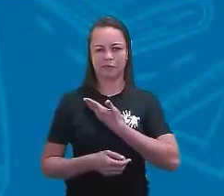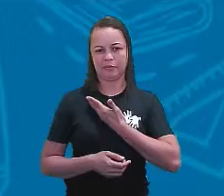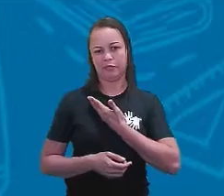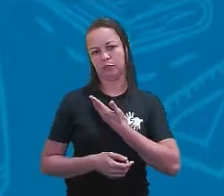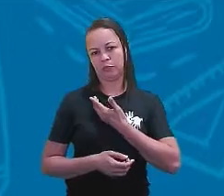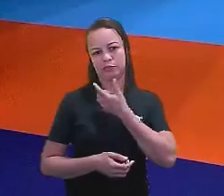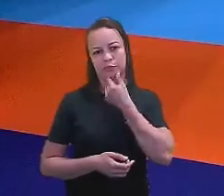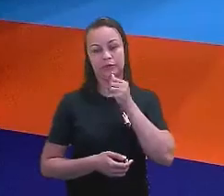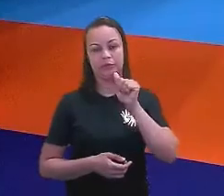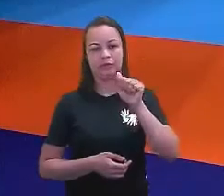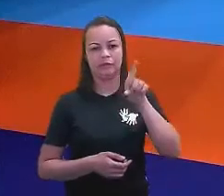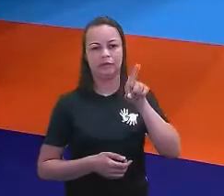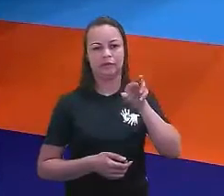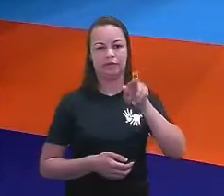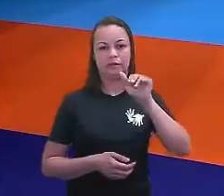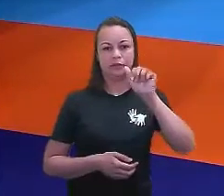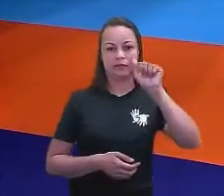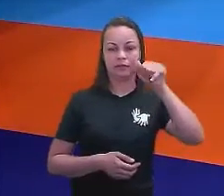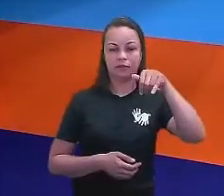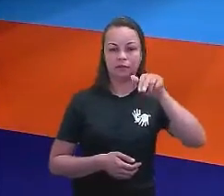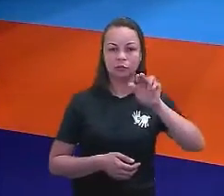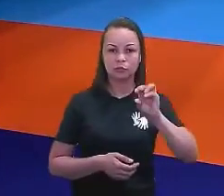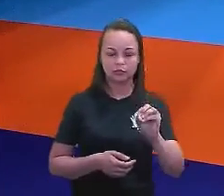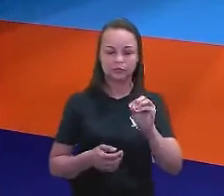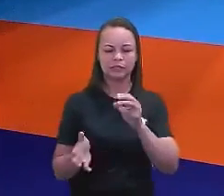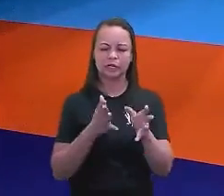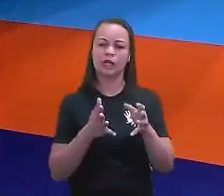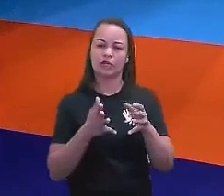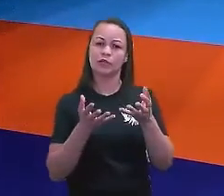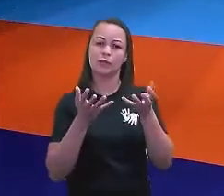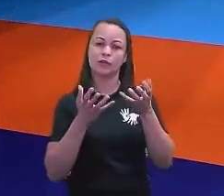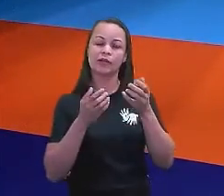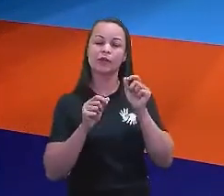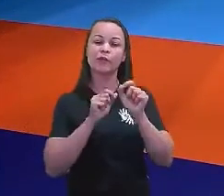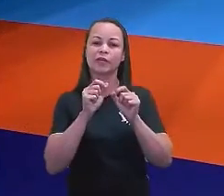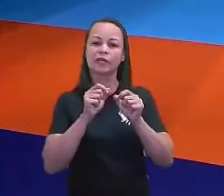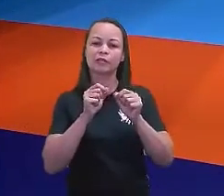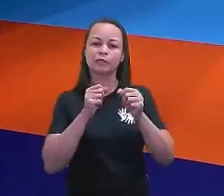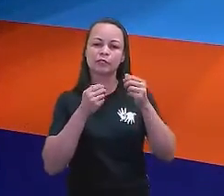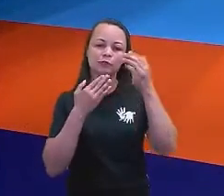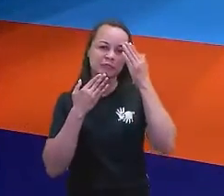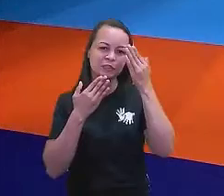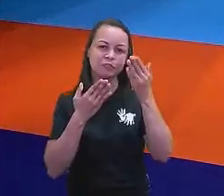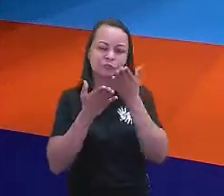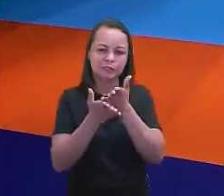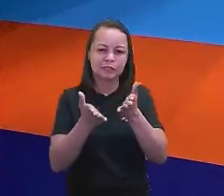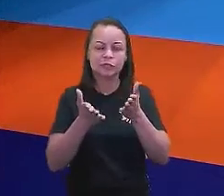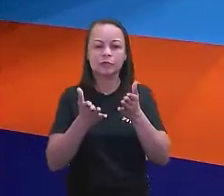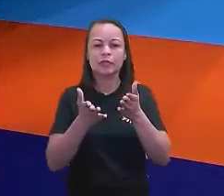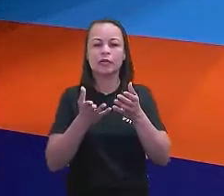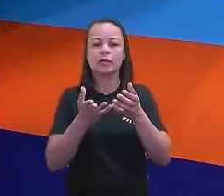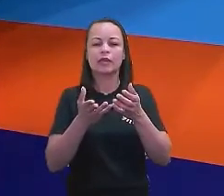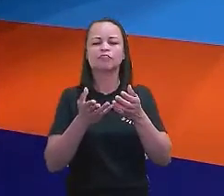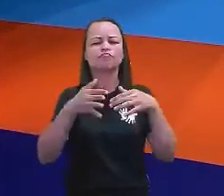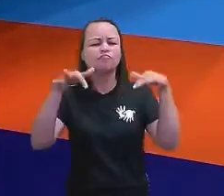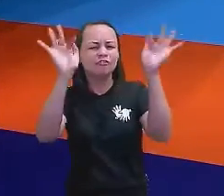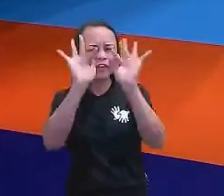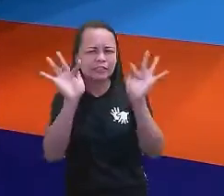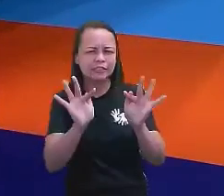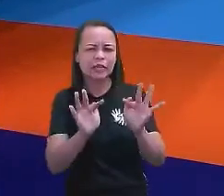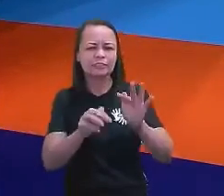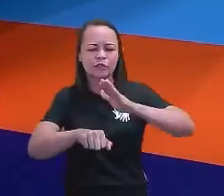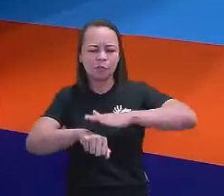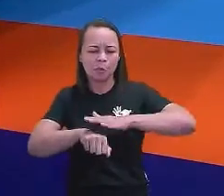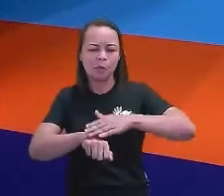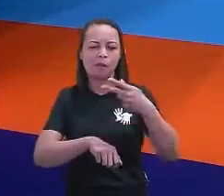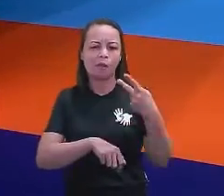Adriano, porque Tio Aprígio já quer se despedir de vocês dizendo o quê? A grande felicidade por estar nesse momento aqui